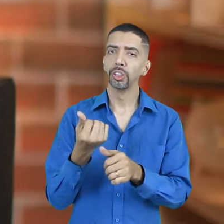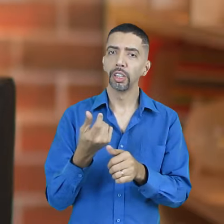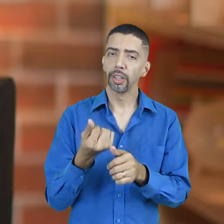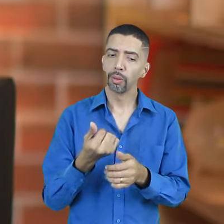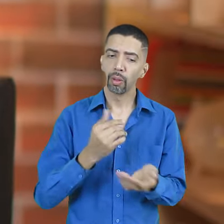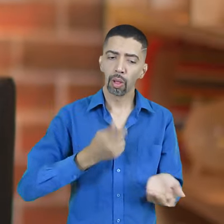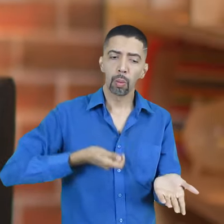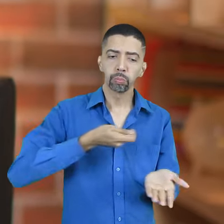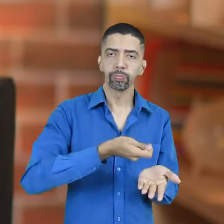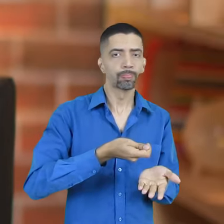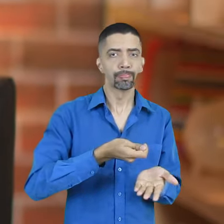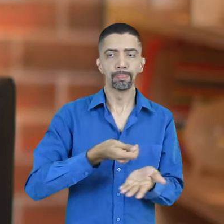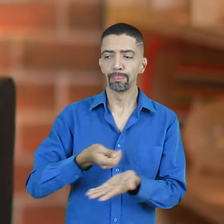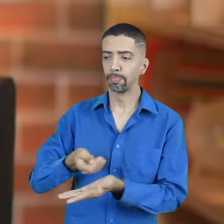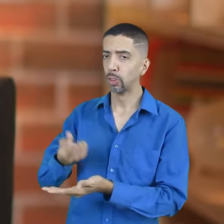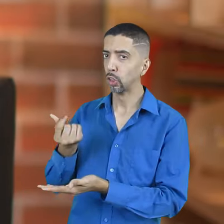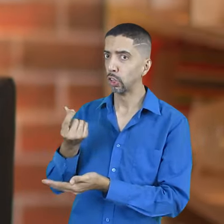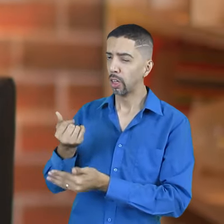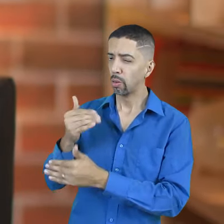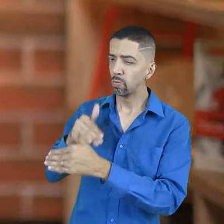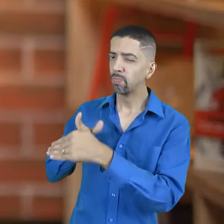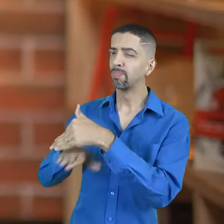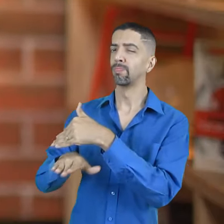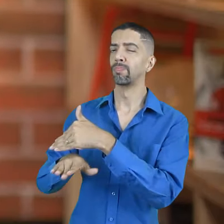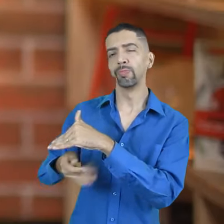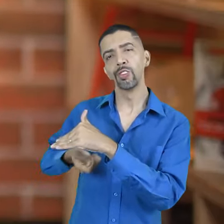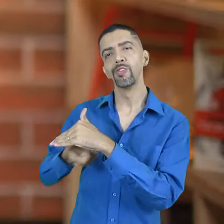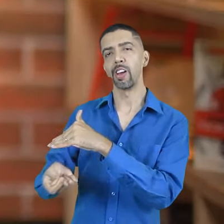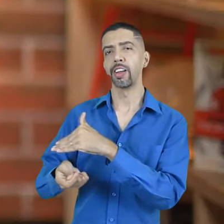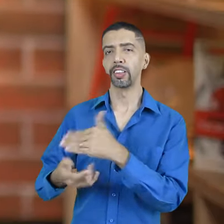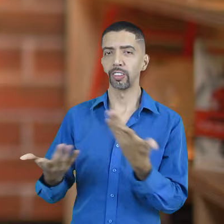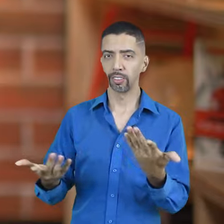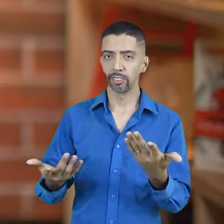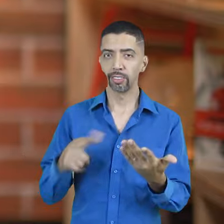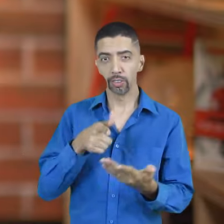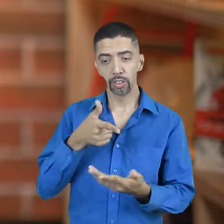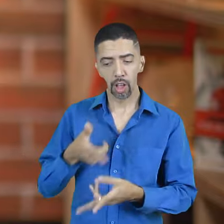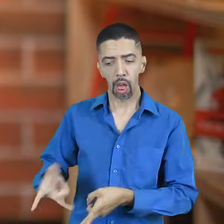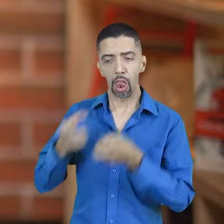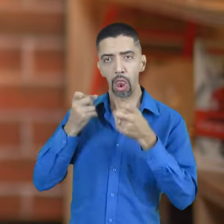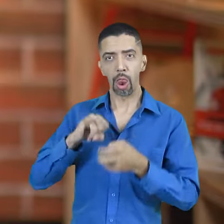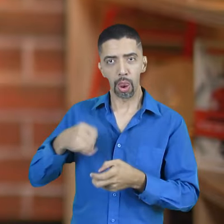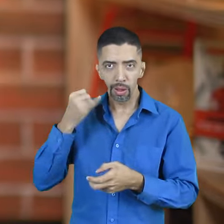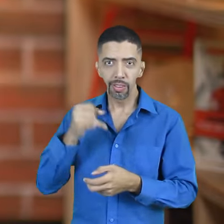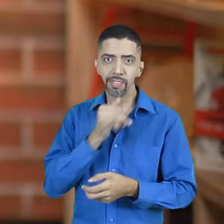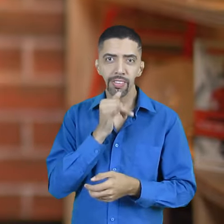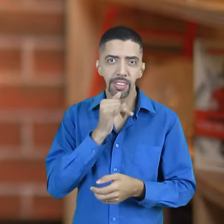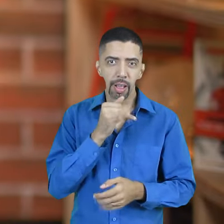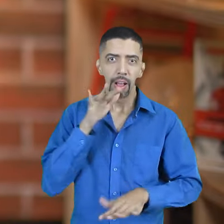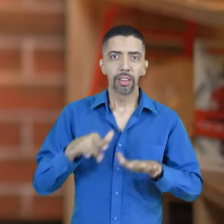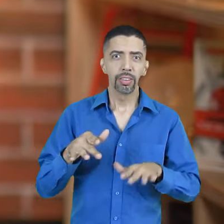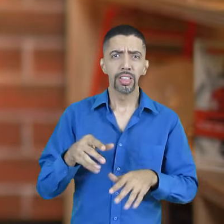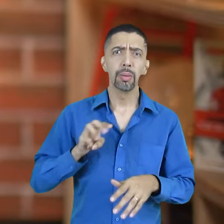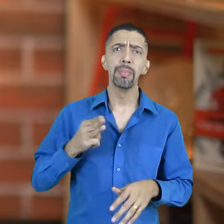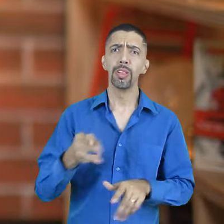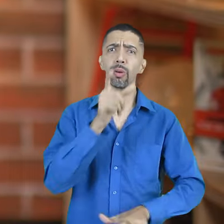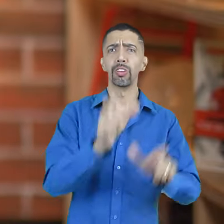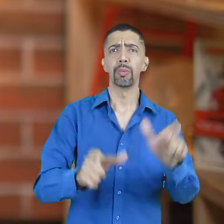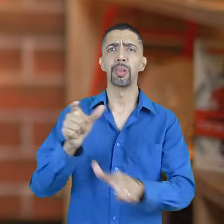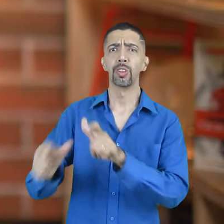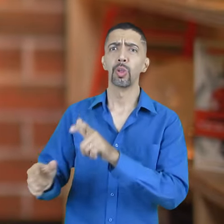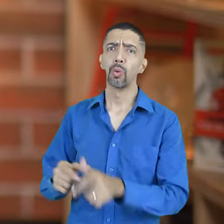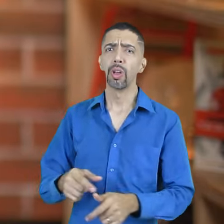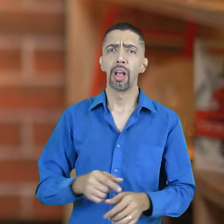esse recurso financeiro para agregar valor. Olha bem, são milhões de pessoas que não têm um plano de saúde, mas